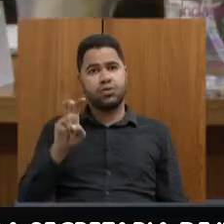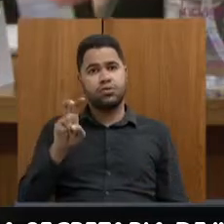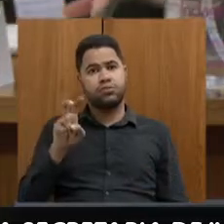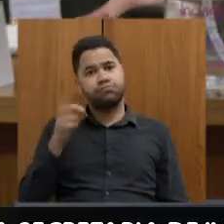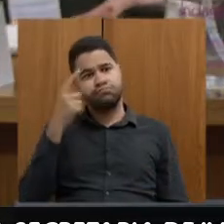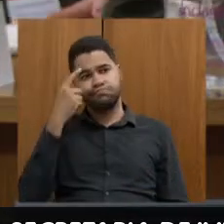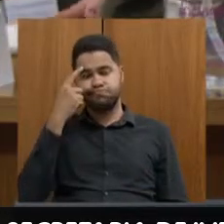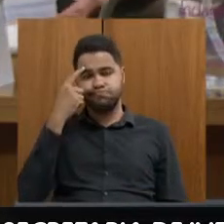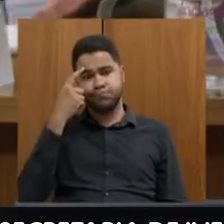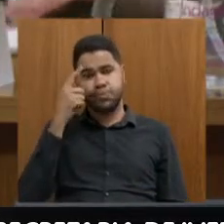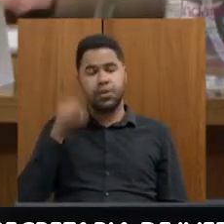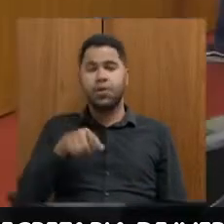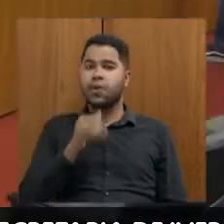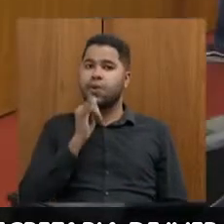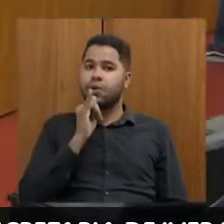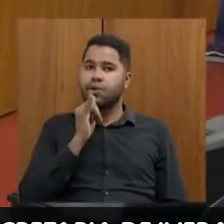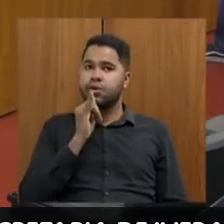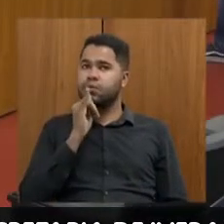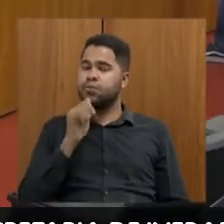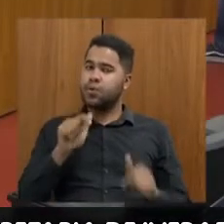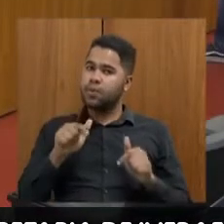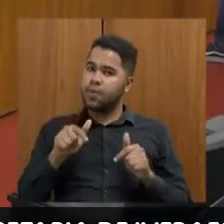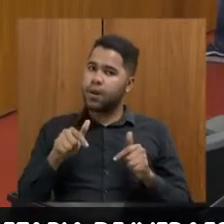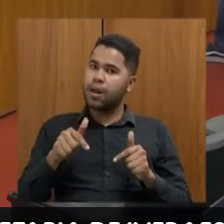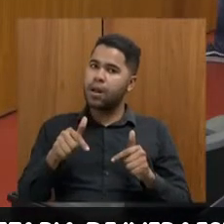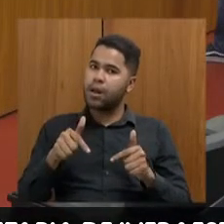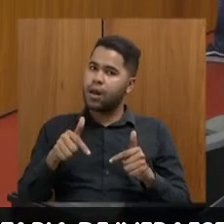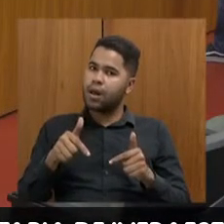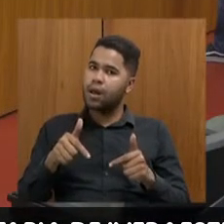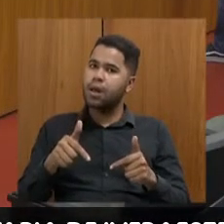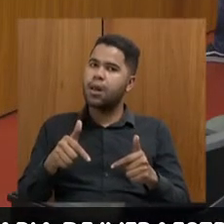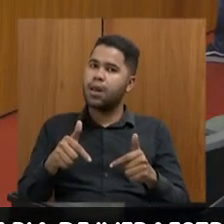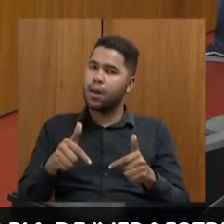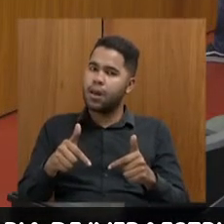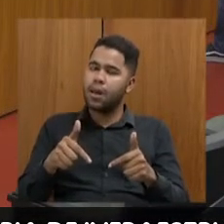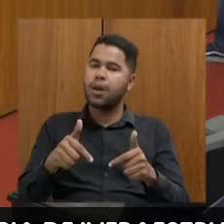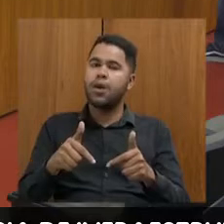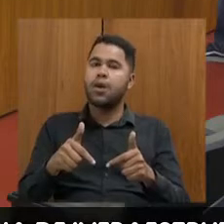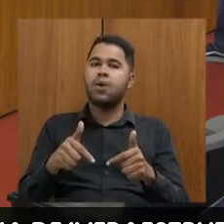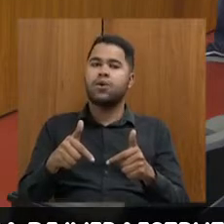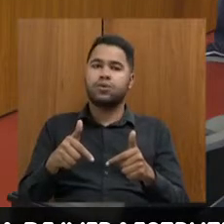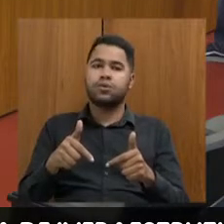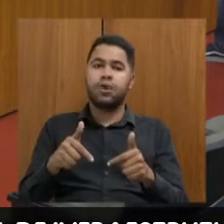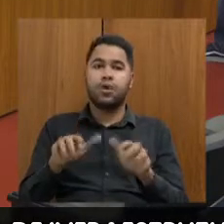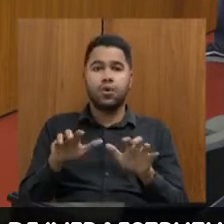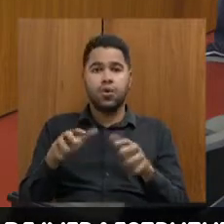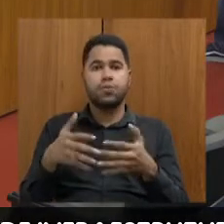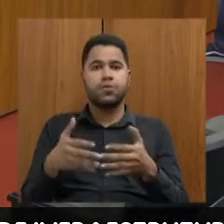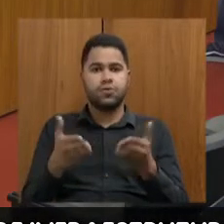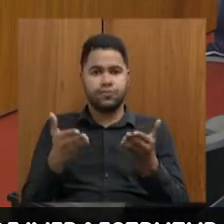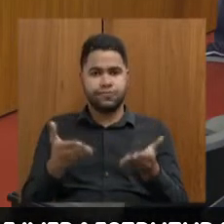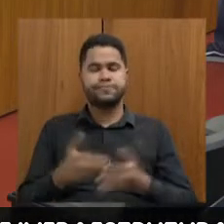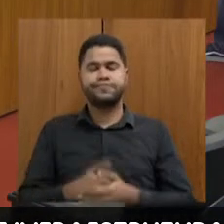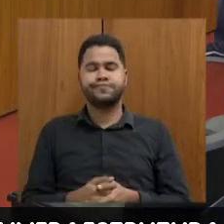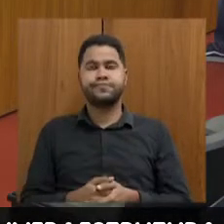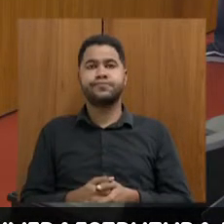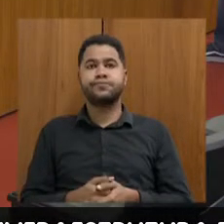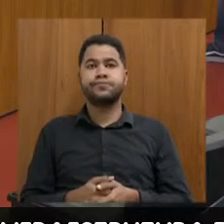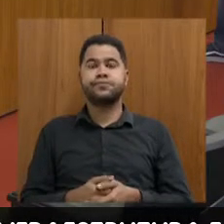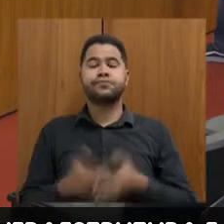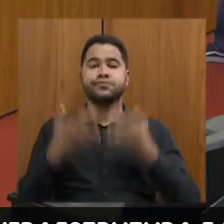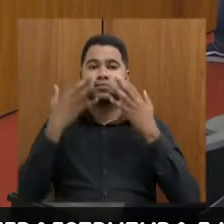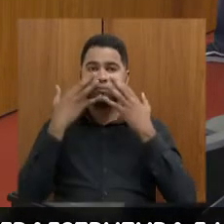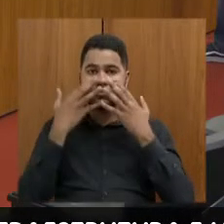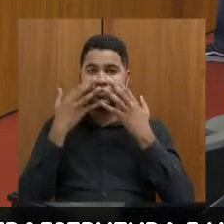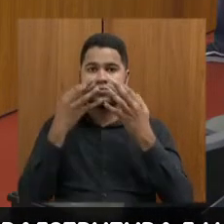considerados quais são é um exemplo de atuação concreta da comissão para ferrovias nos sentido chamarei a